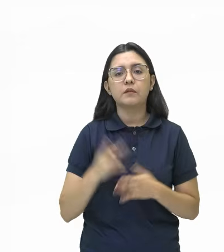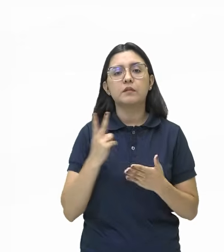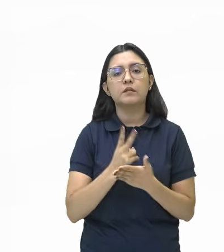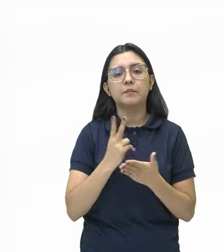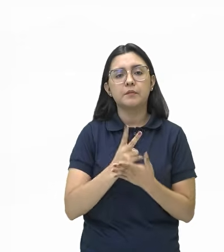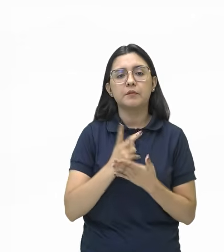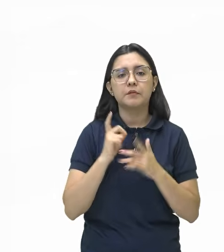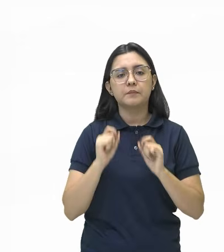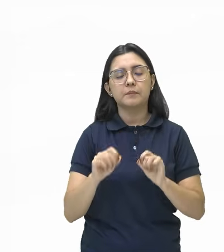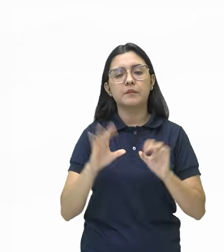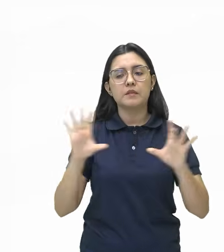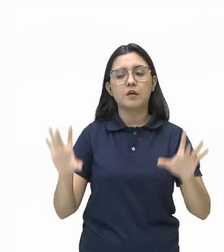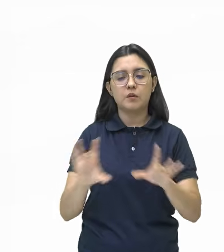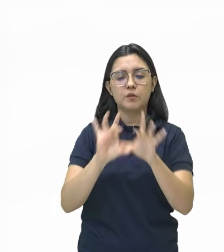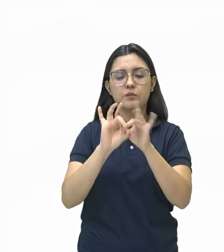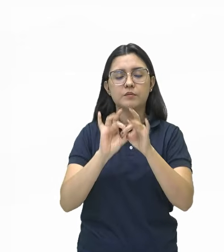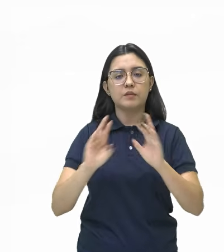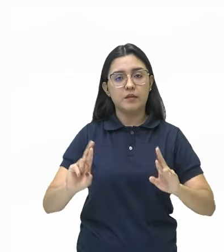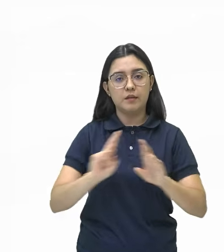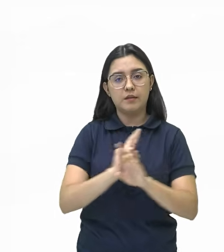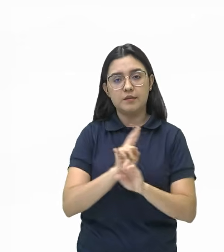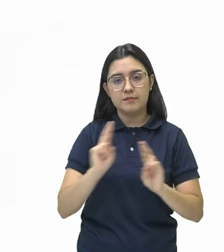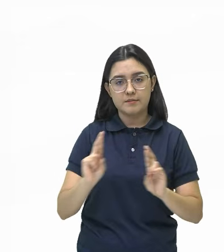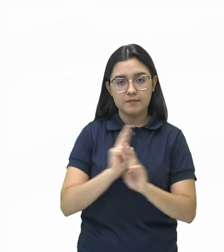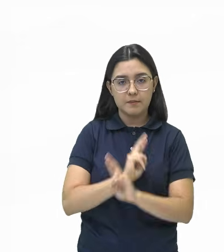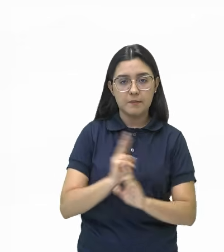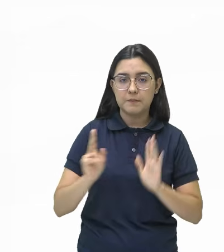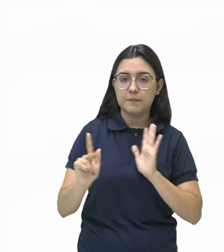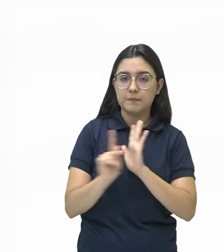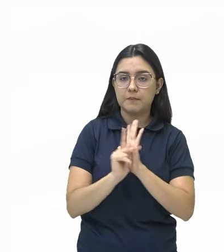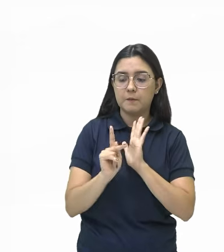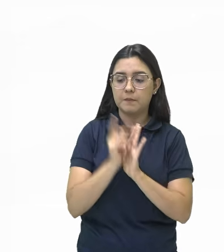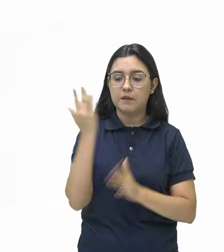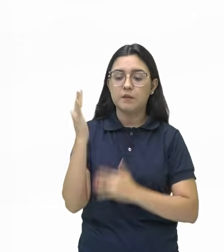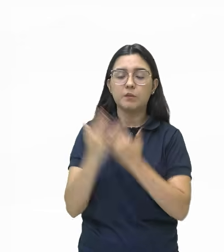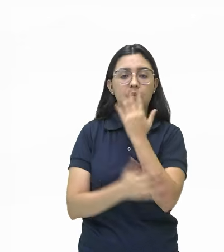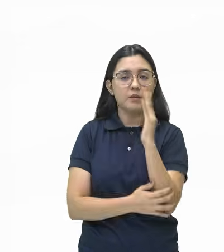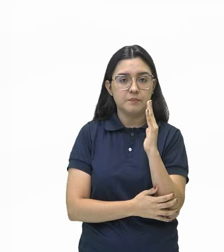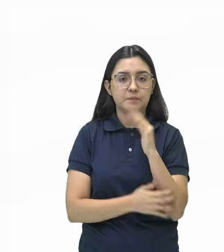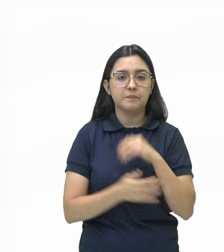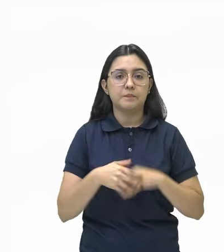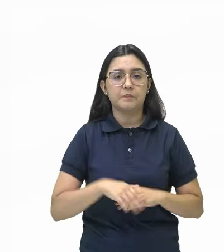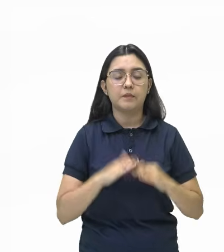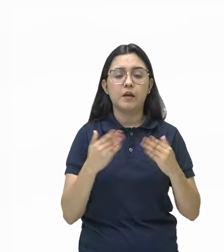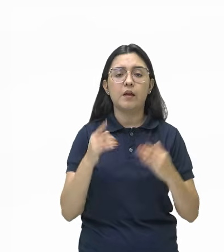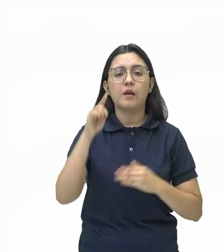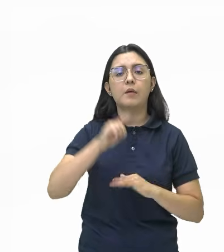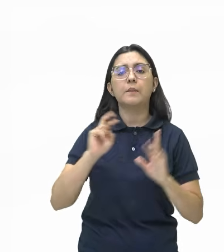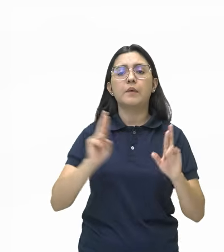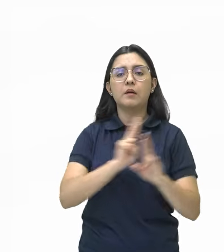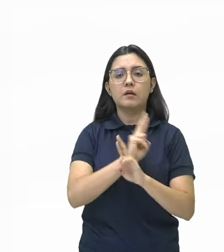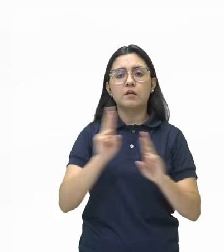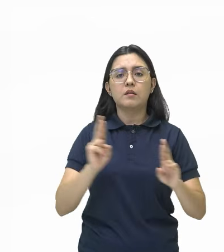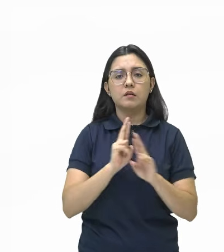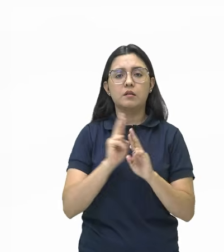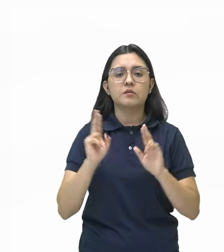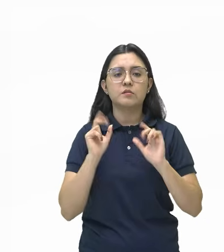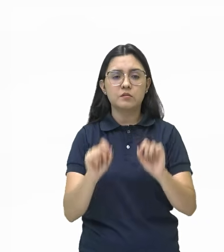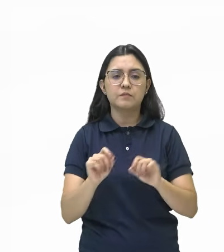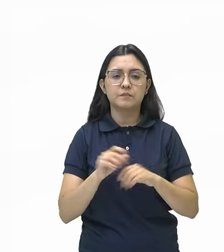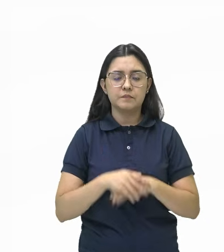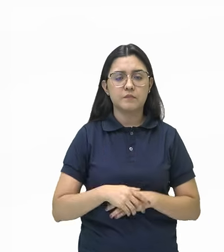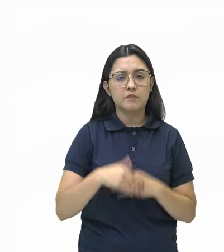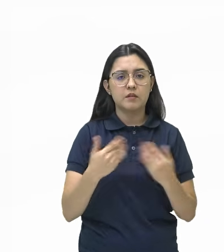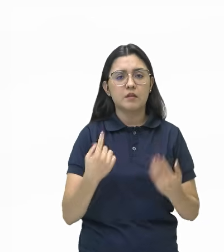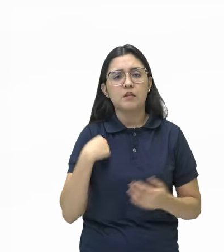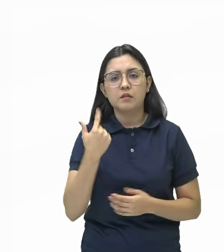partir dessa conexão, dessa relação própria com a natureza. que é uma relação desinteressada do ponto